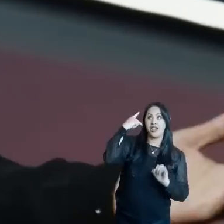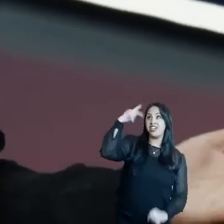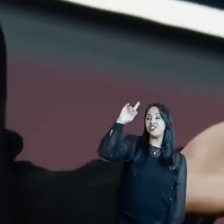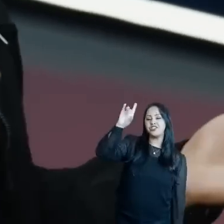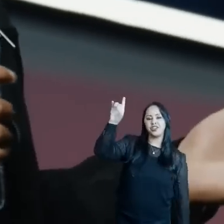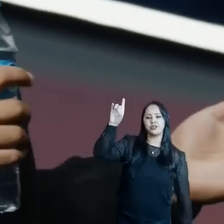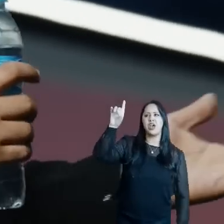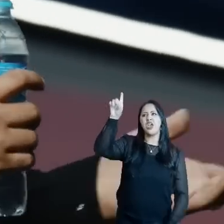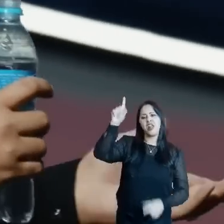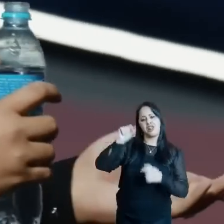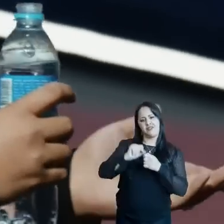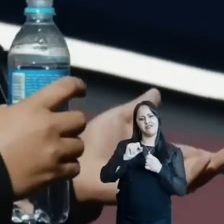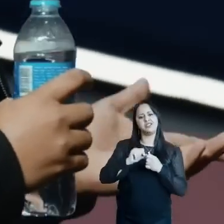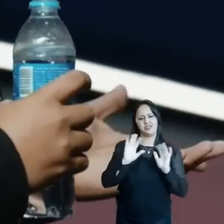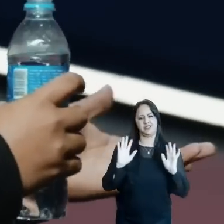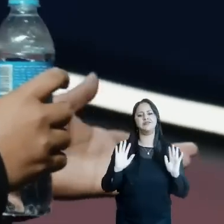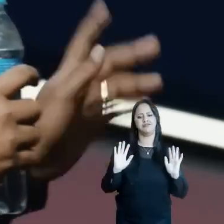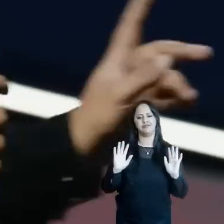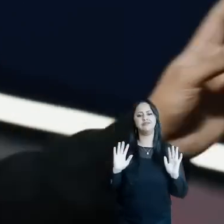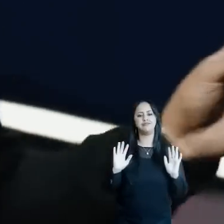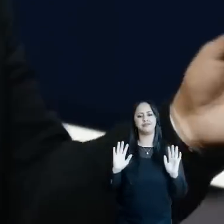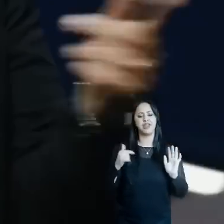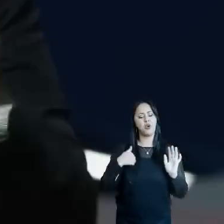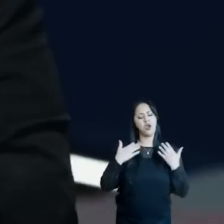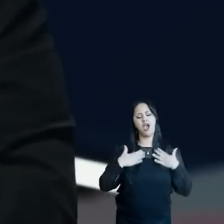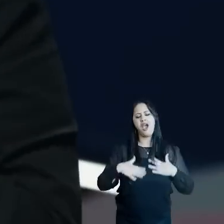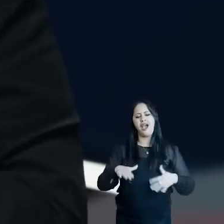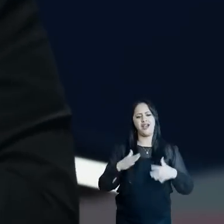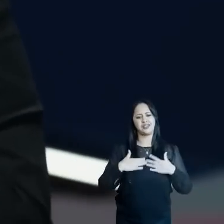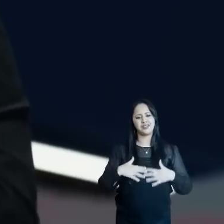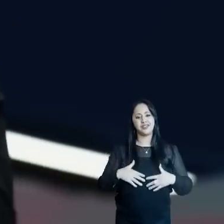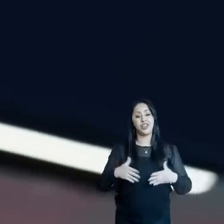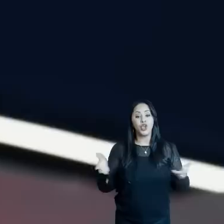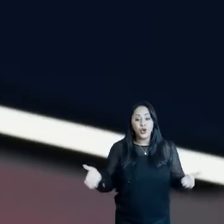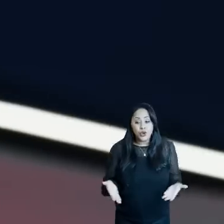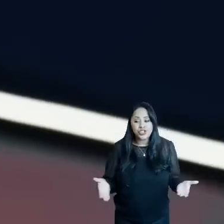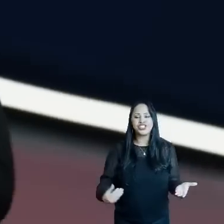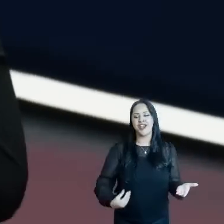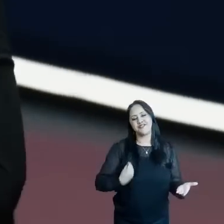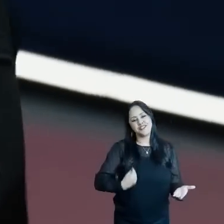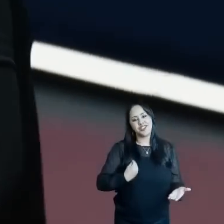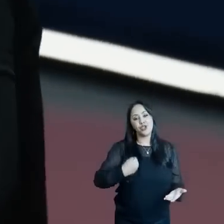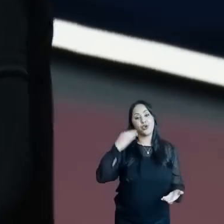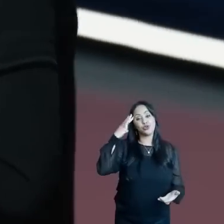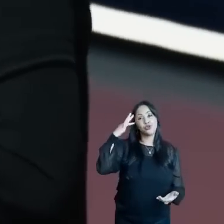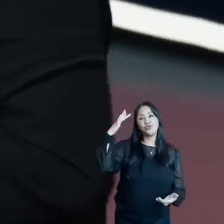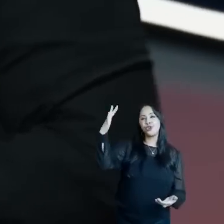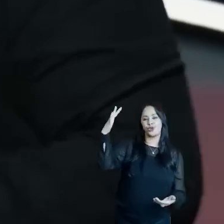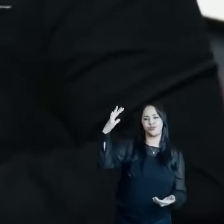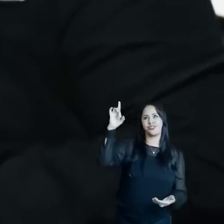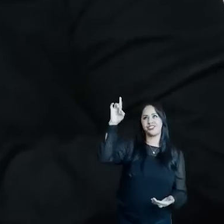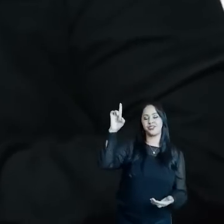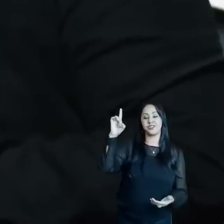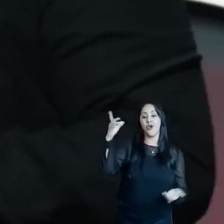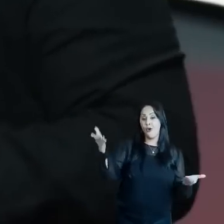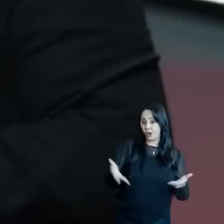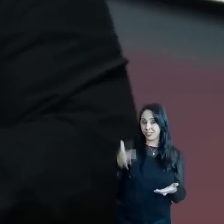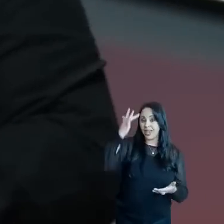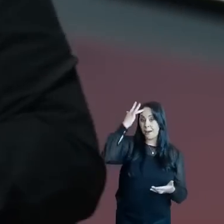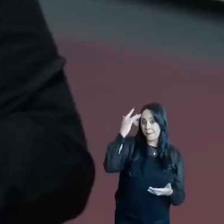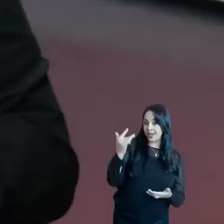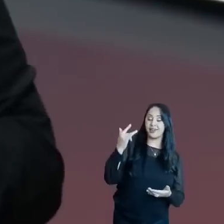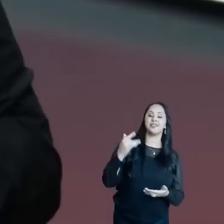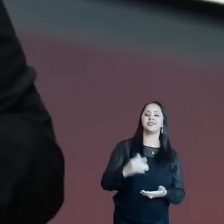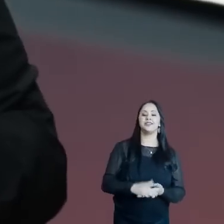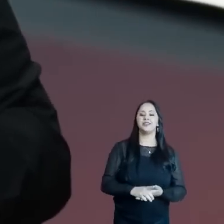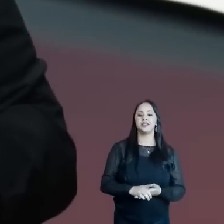Deus providencia realizar ele. E aqui nós estamos vivendo a realização desse sonho. Aqui nós estamos vivendo hoje, amanhã,